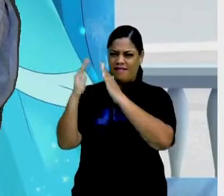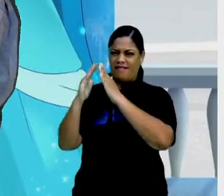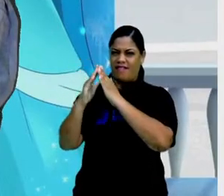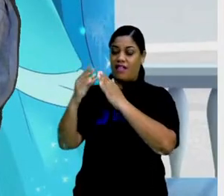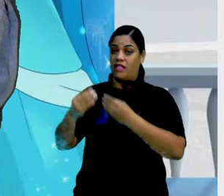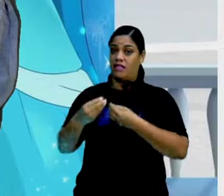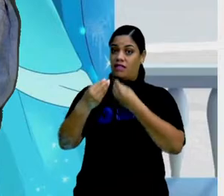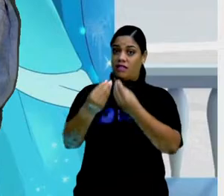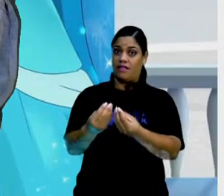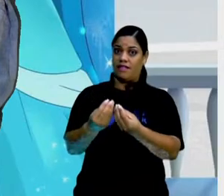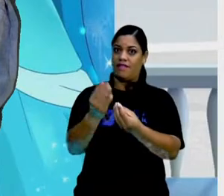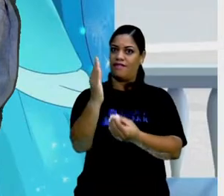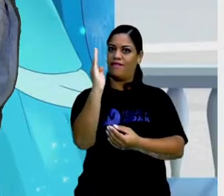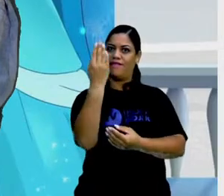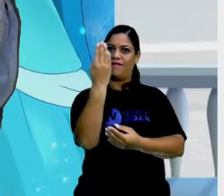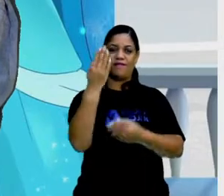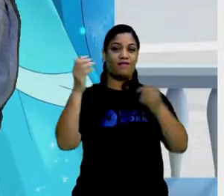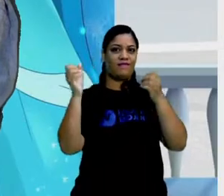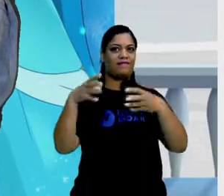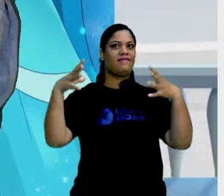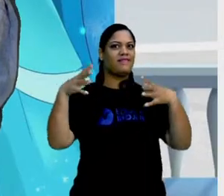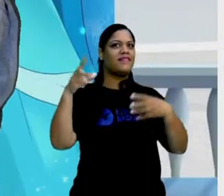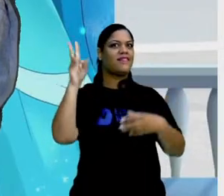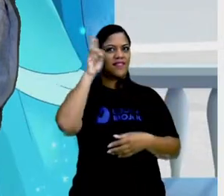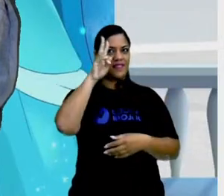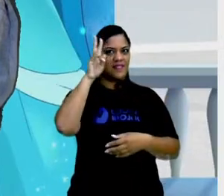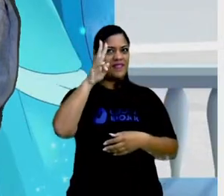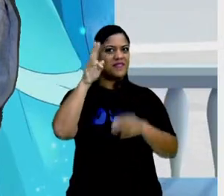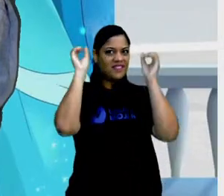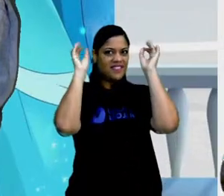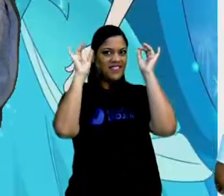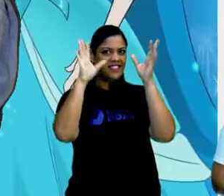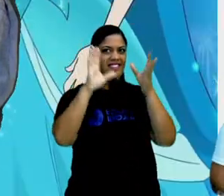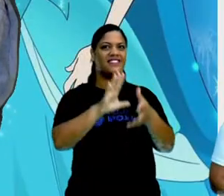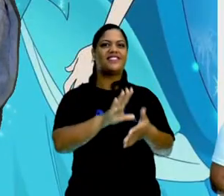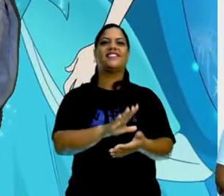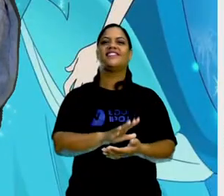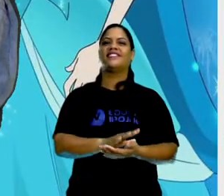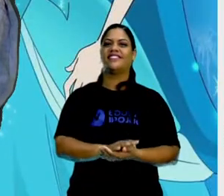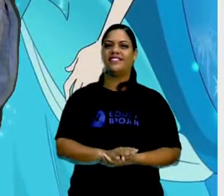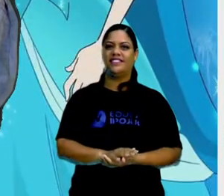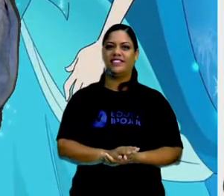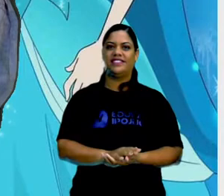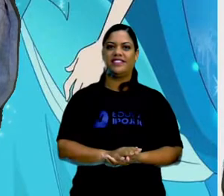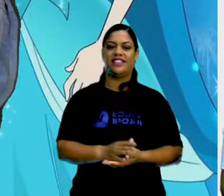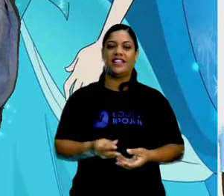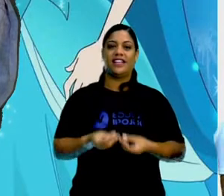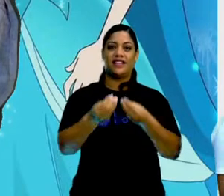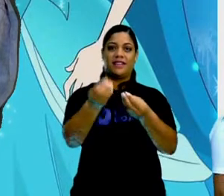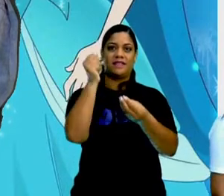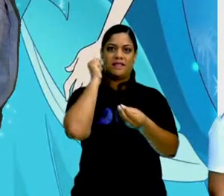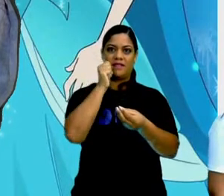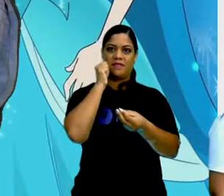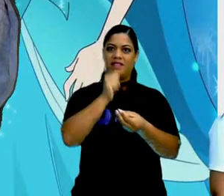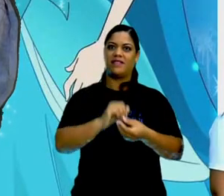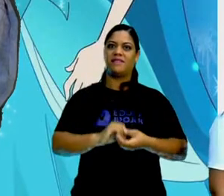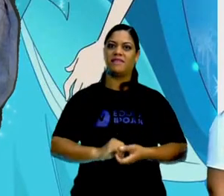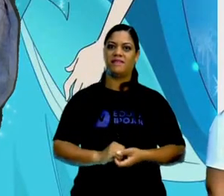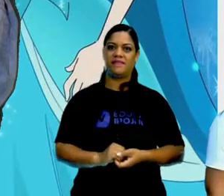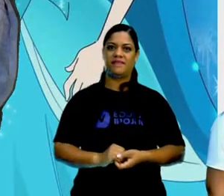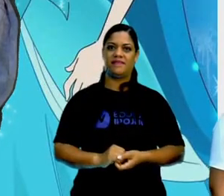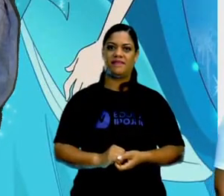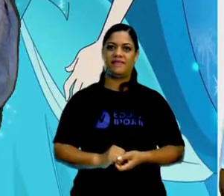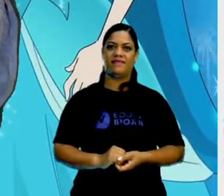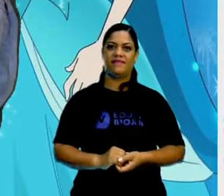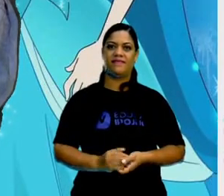um espelho mágico. Tu lembra disso, leiturinha? Ela deu ao espelho mágico a rainha. Olha só. Tá